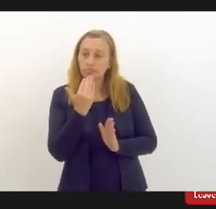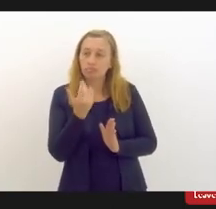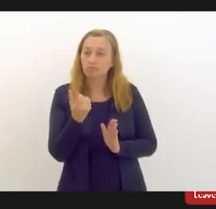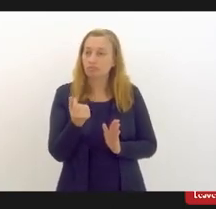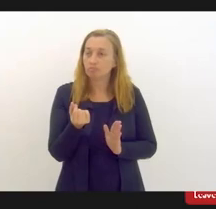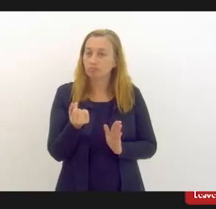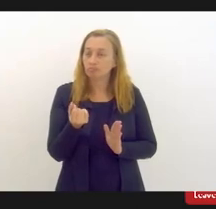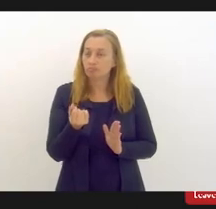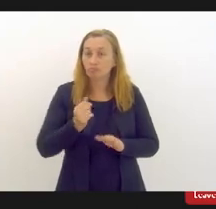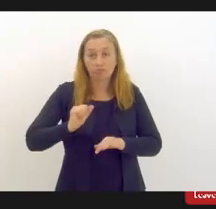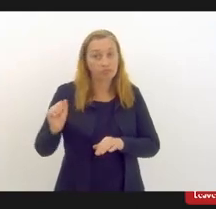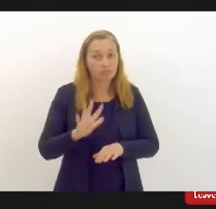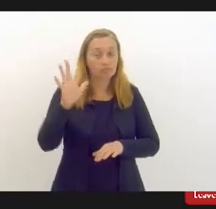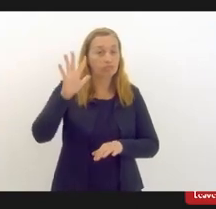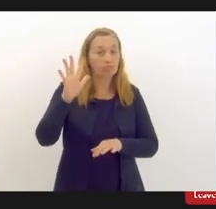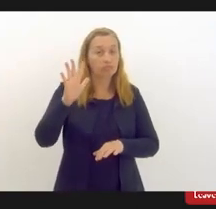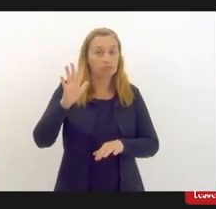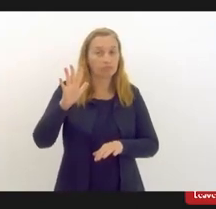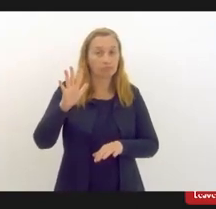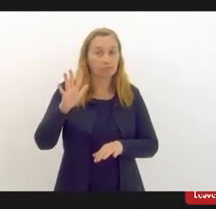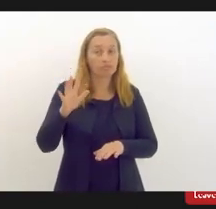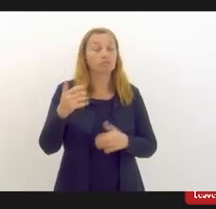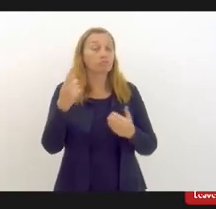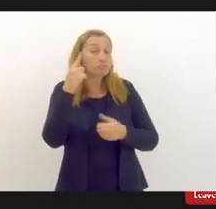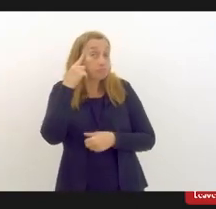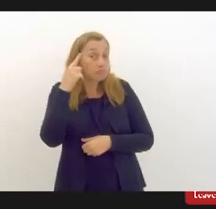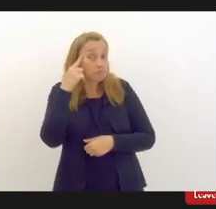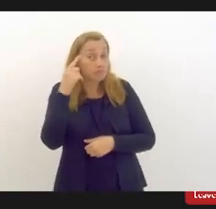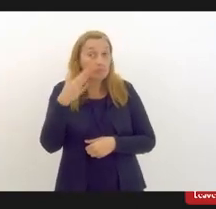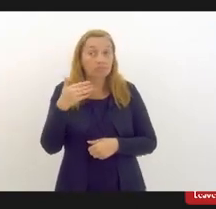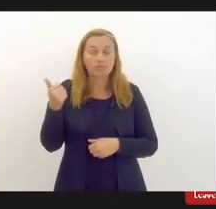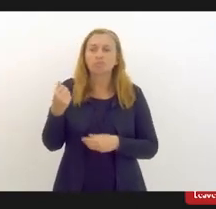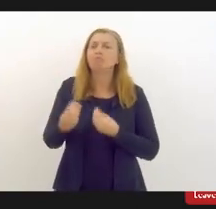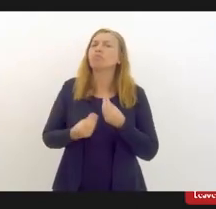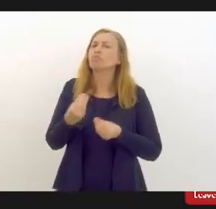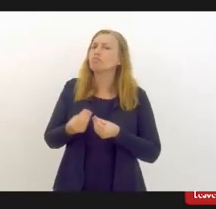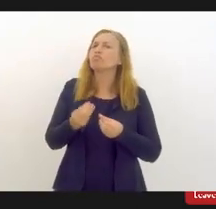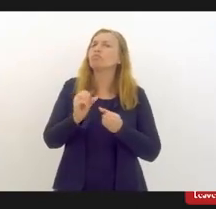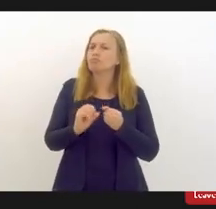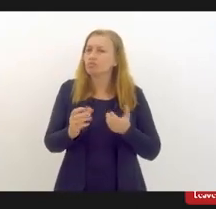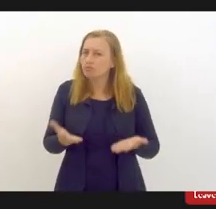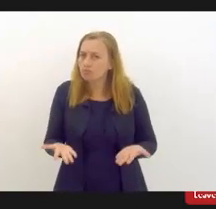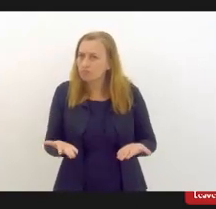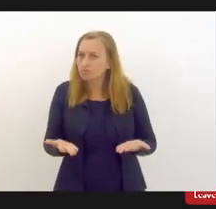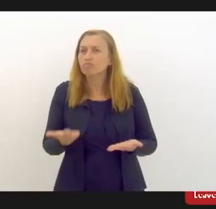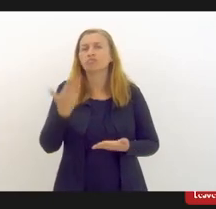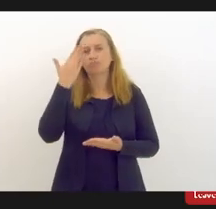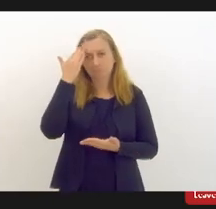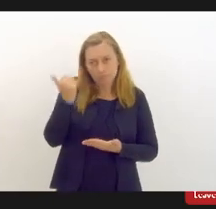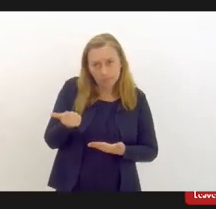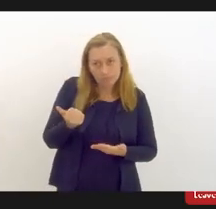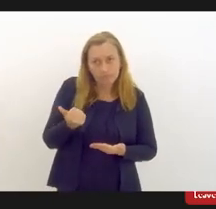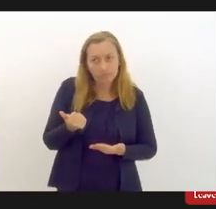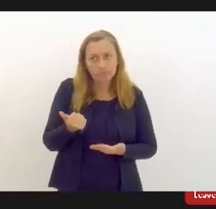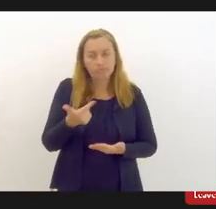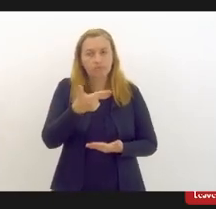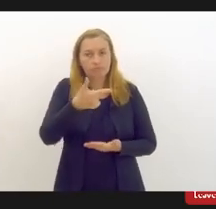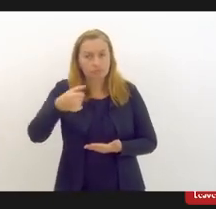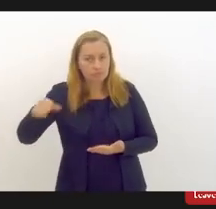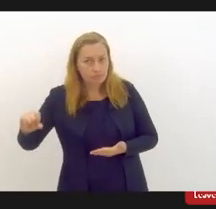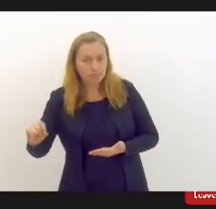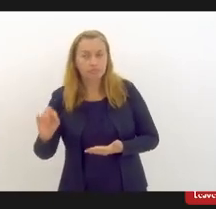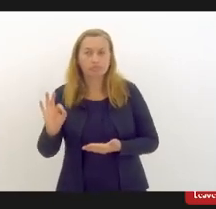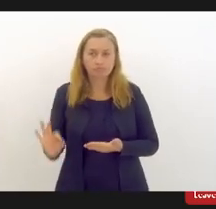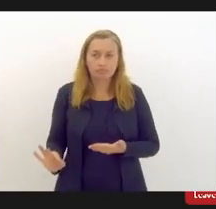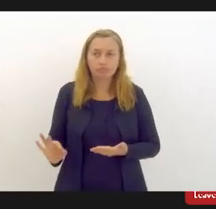que R$1,14, temos que repensar como fazer, né? Sabemos que não são os 100% dos